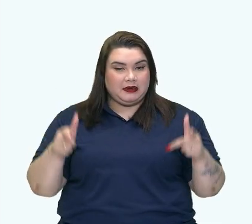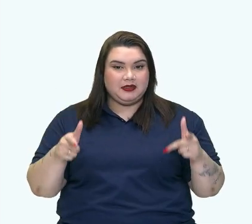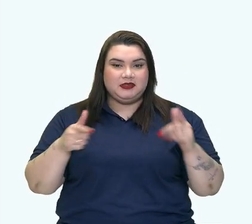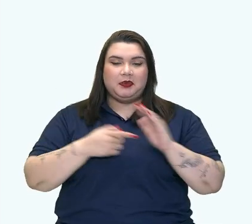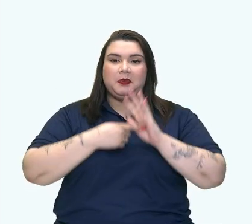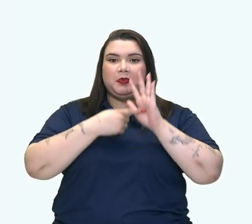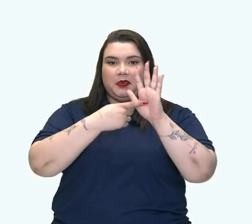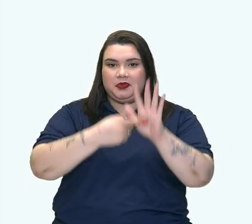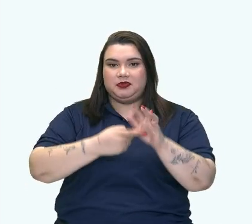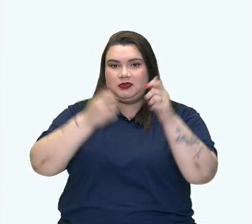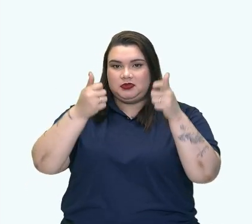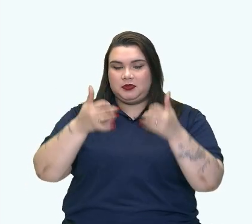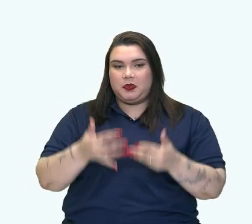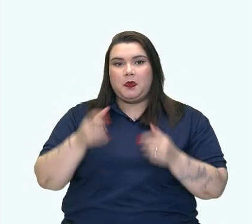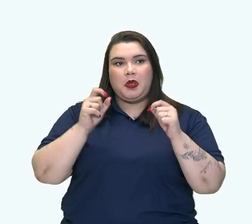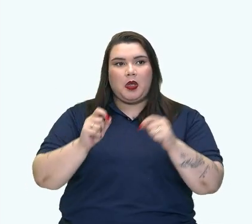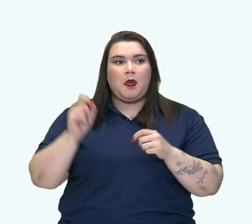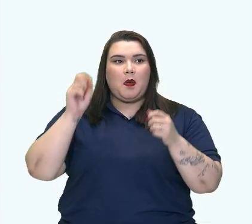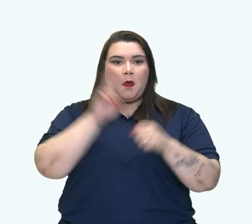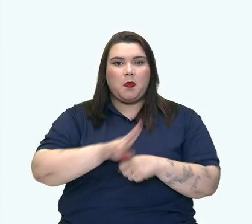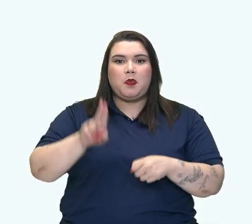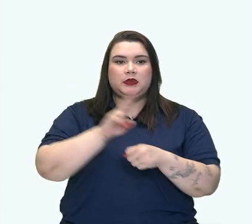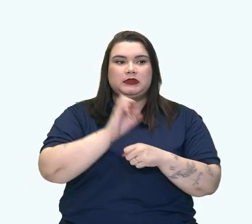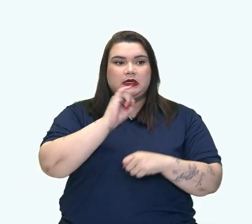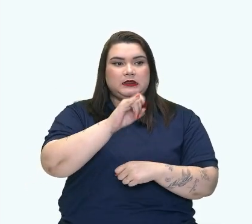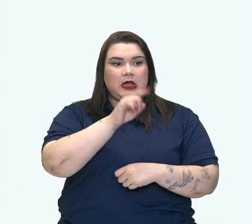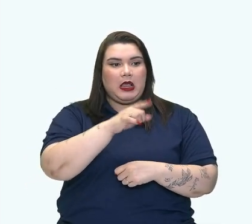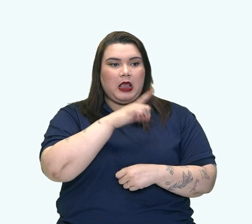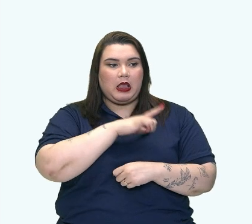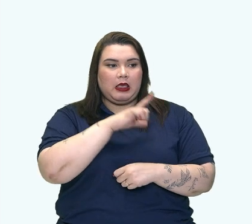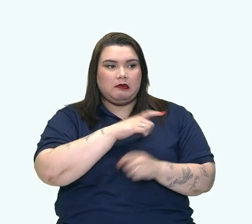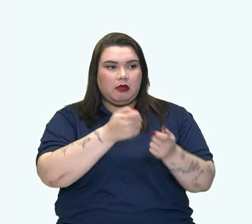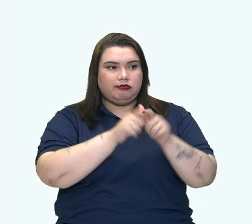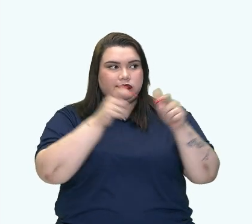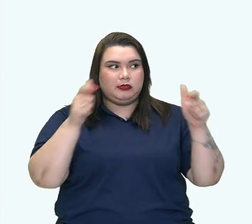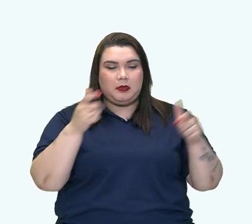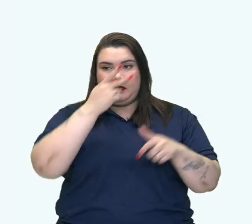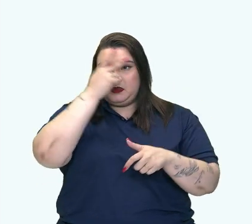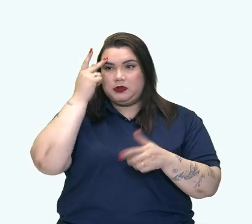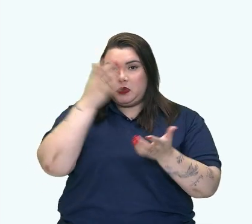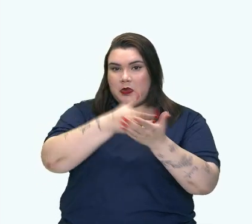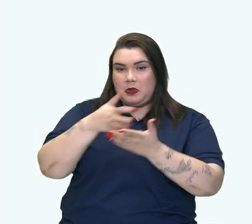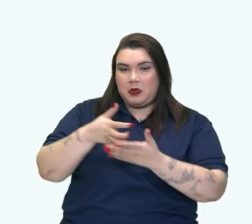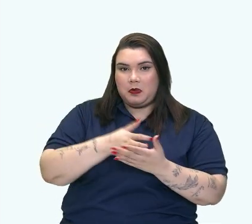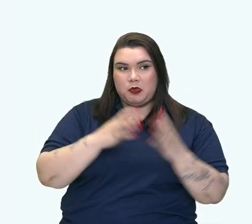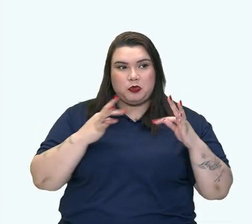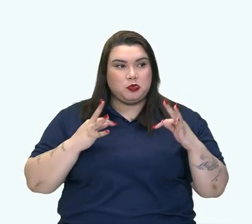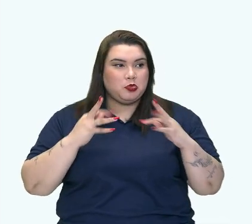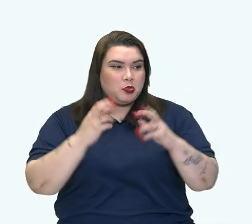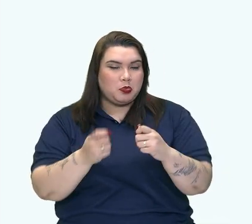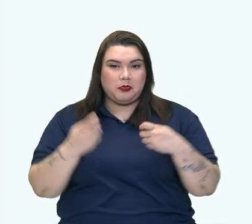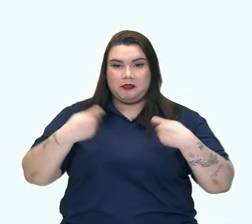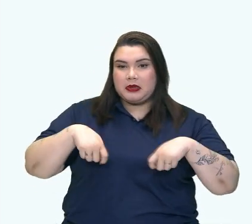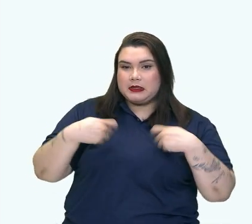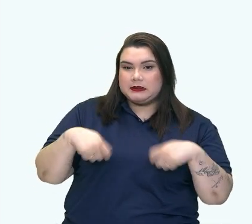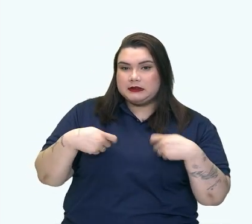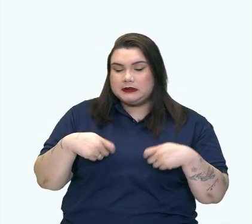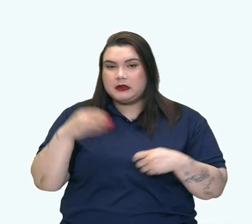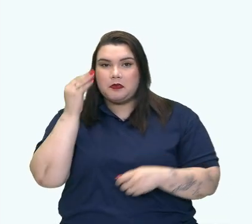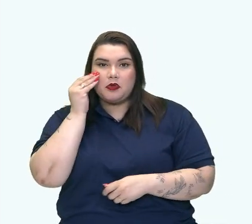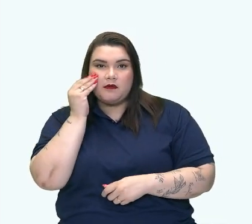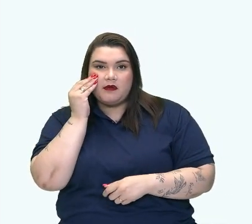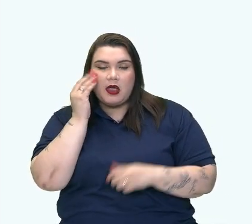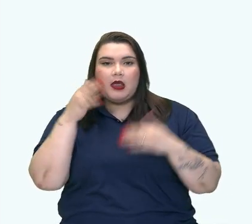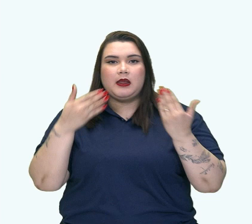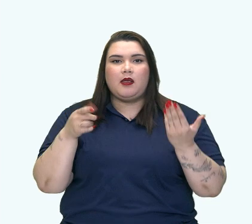pouco isso, a questão do consumismo. Tão na moda, tão presente, que todo mundo precisa provar, e ele